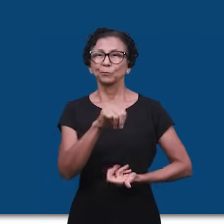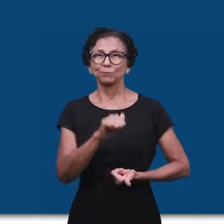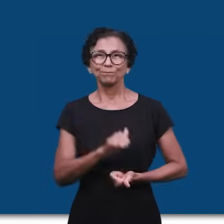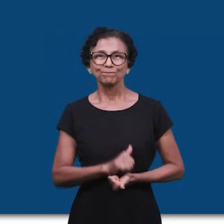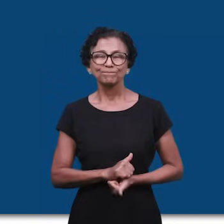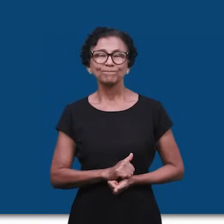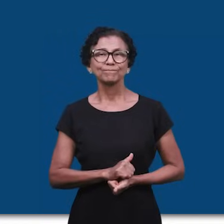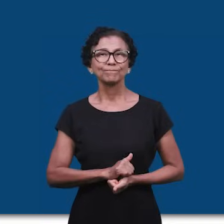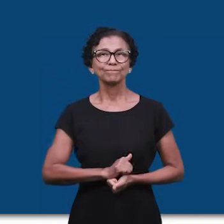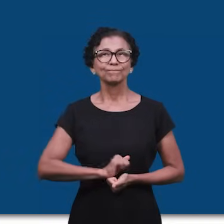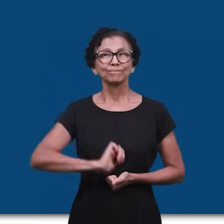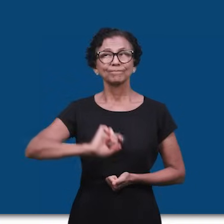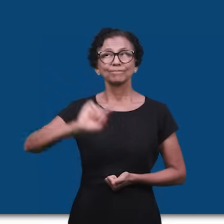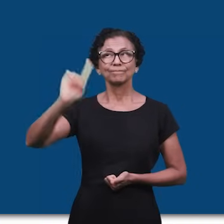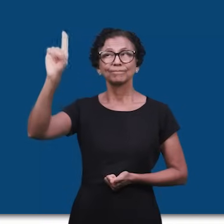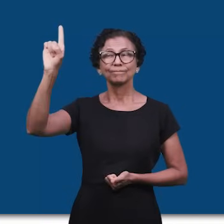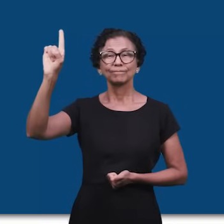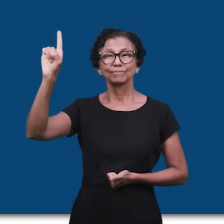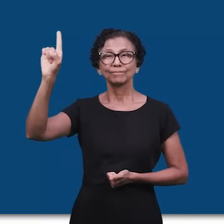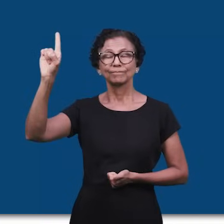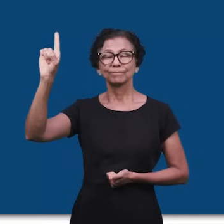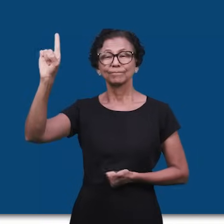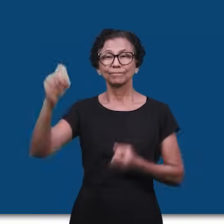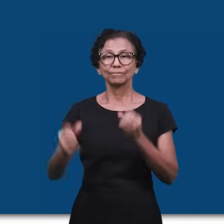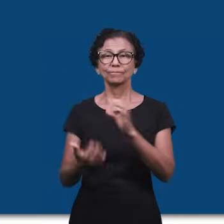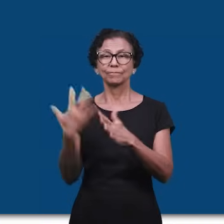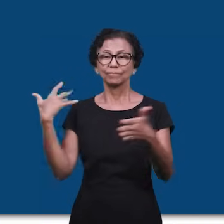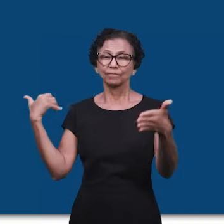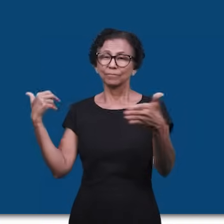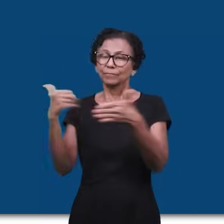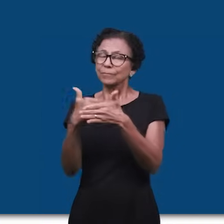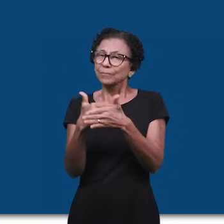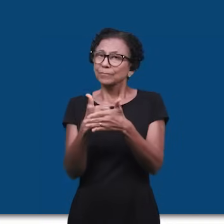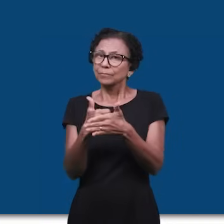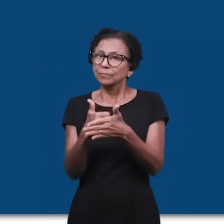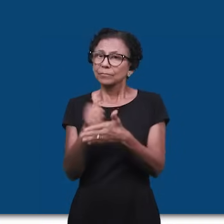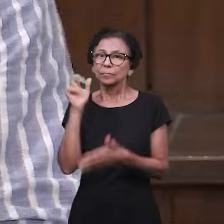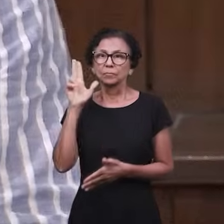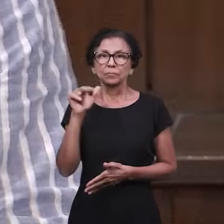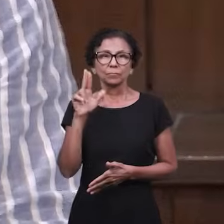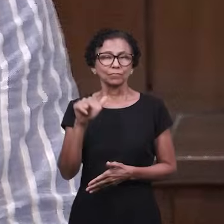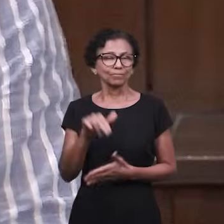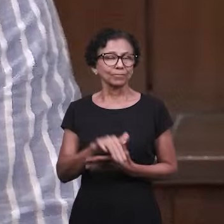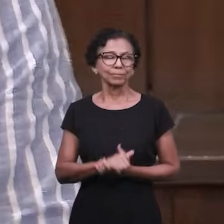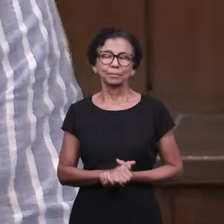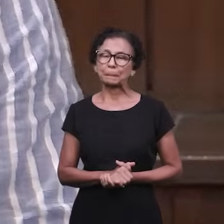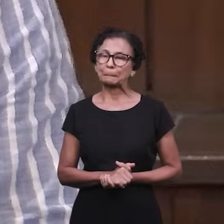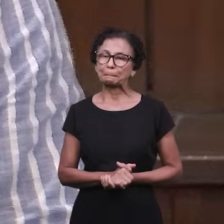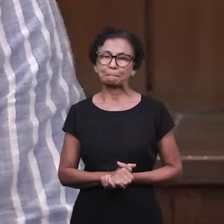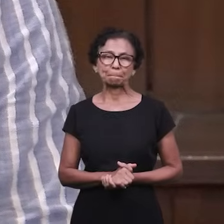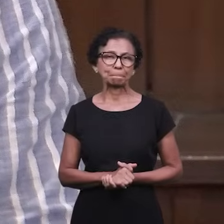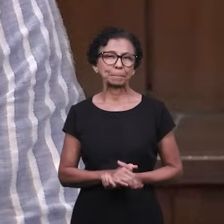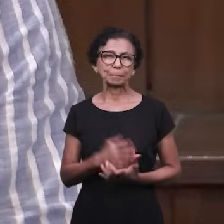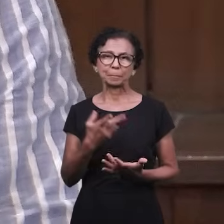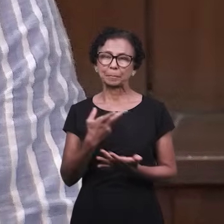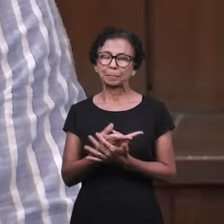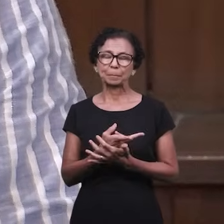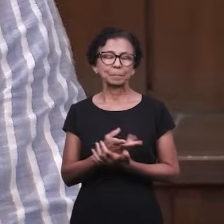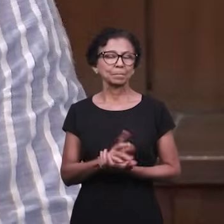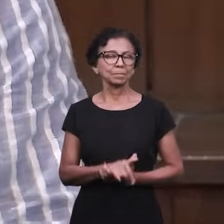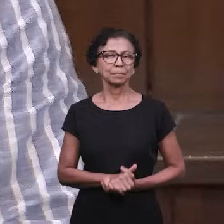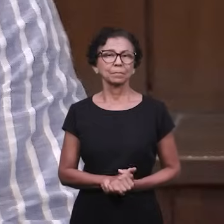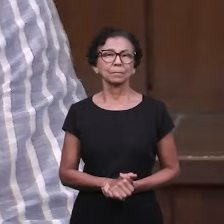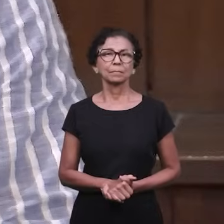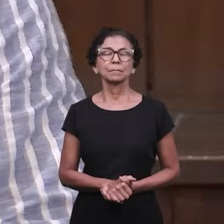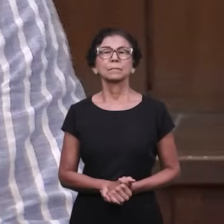Deus criou até agora, nem jamais haverá, né? Então realmente uma